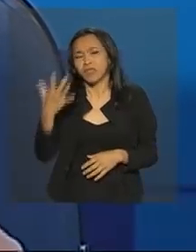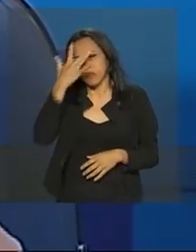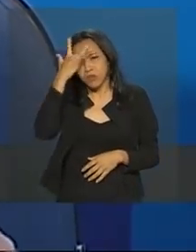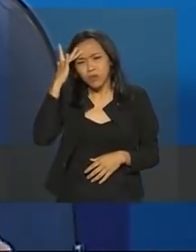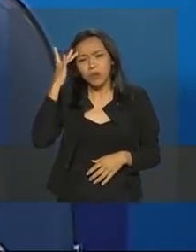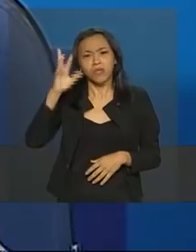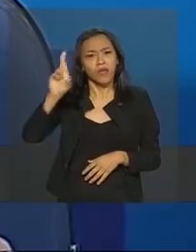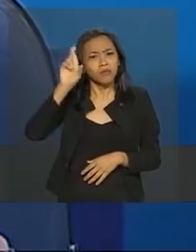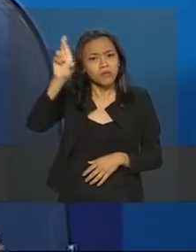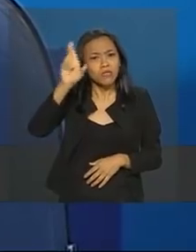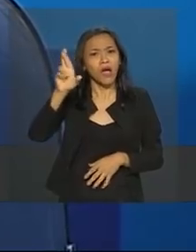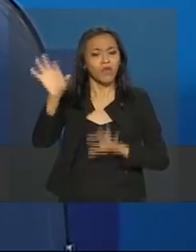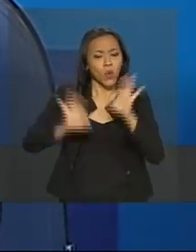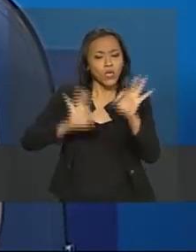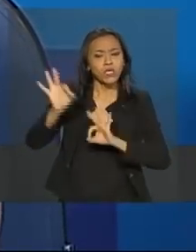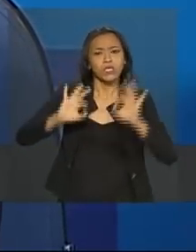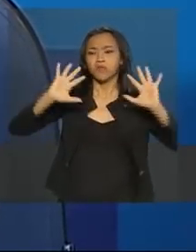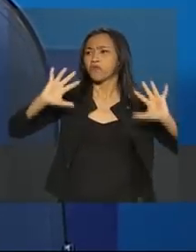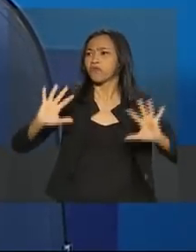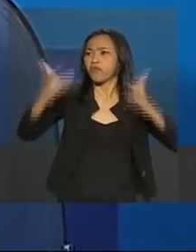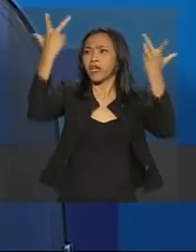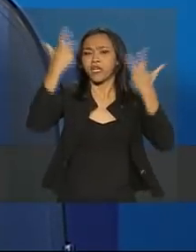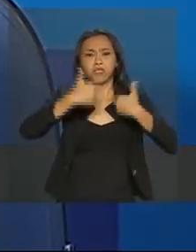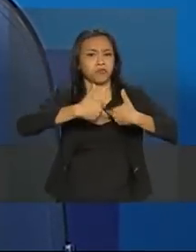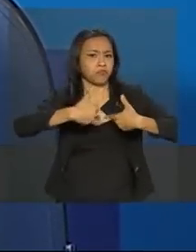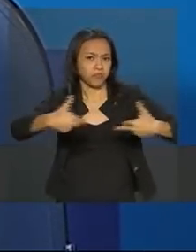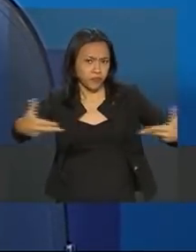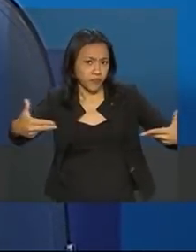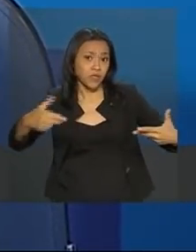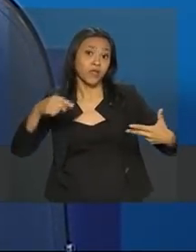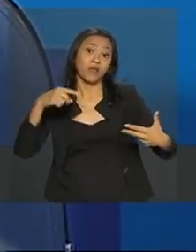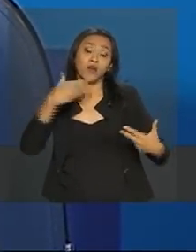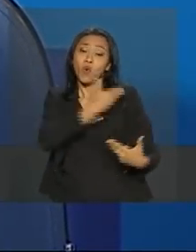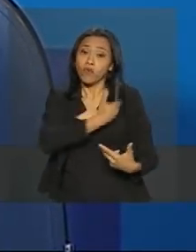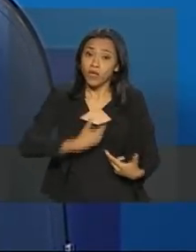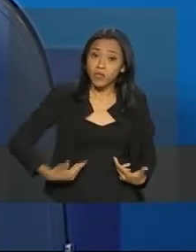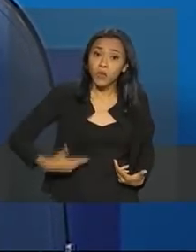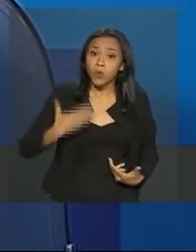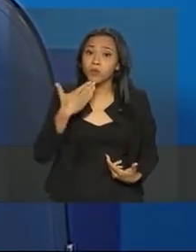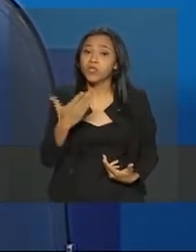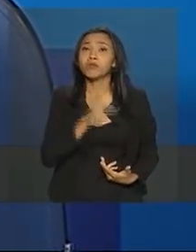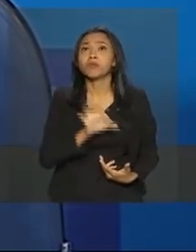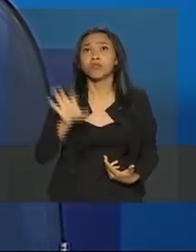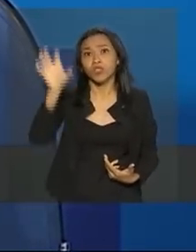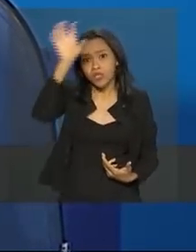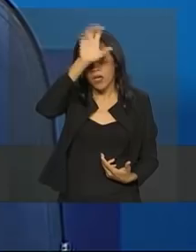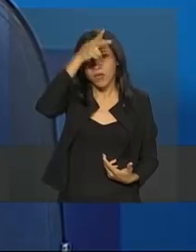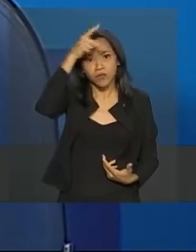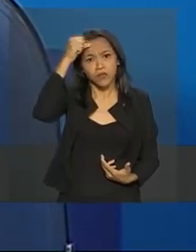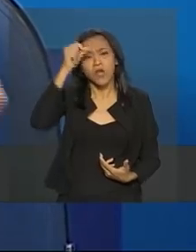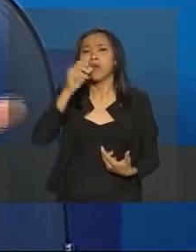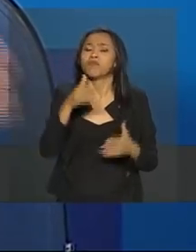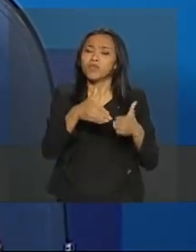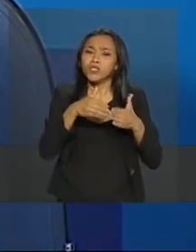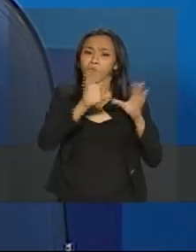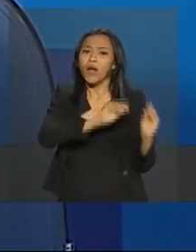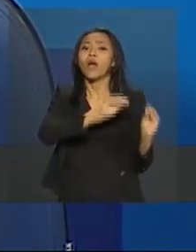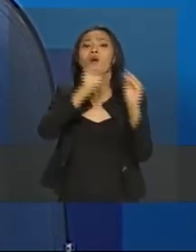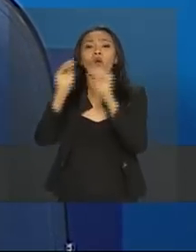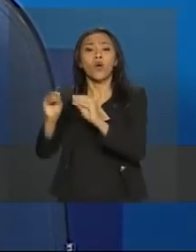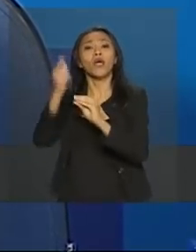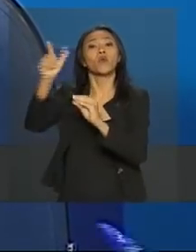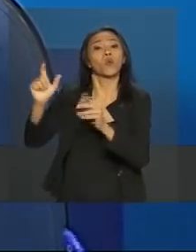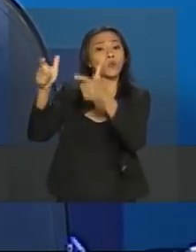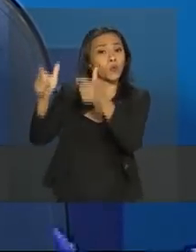secretaria municipal ou estadual pra que os governadores para que esse evento pudesse ser odiado ou transferido para outro lugar